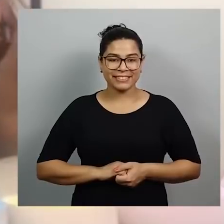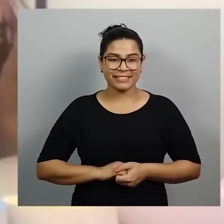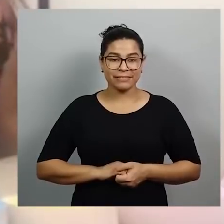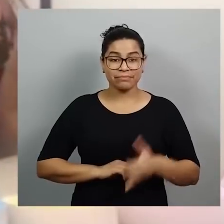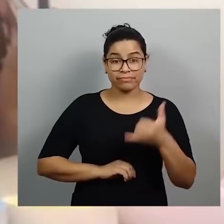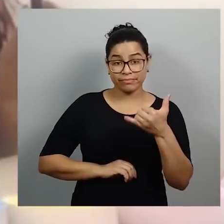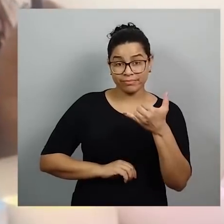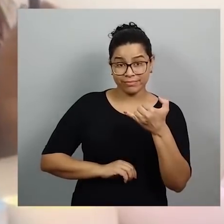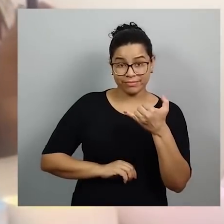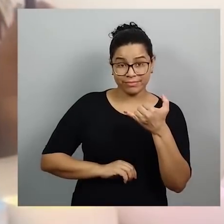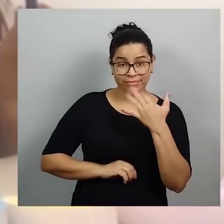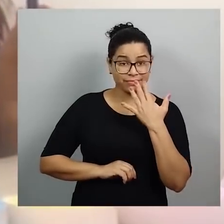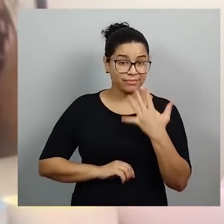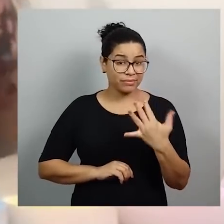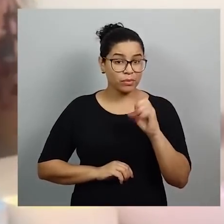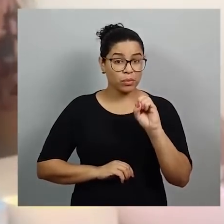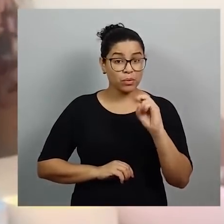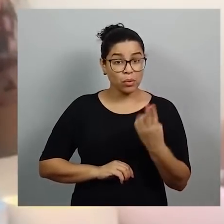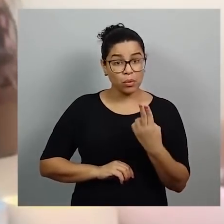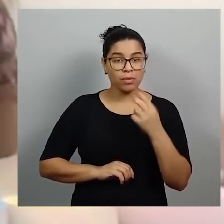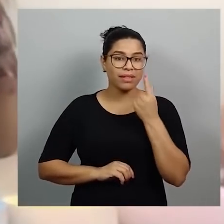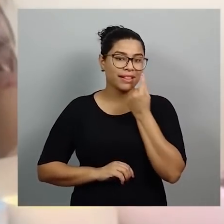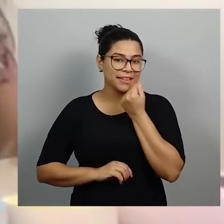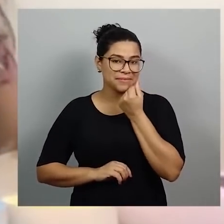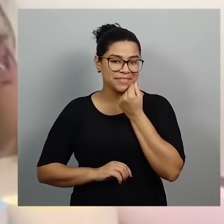e uma canetinha ou um lápis.